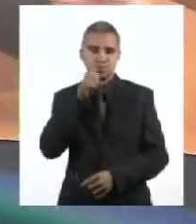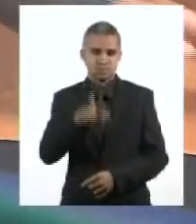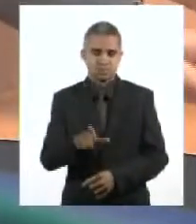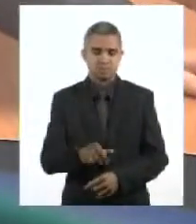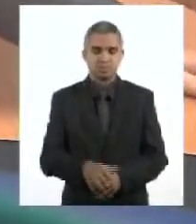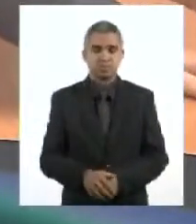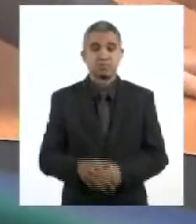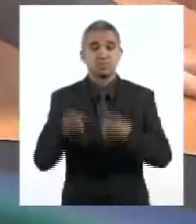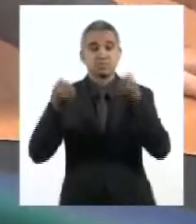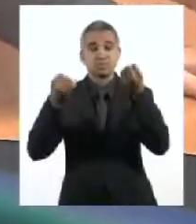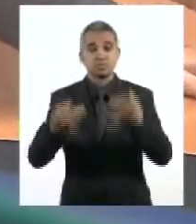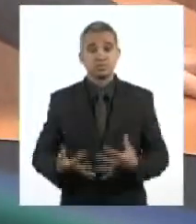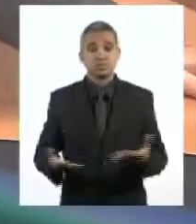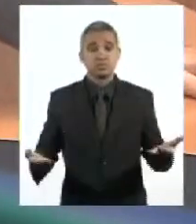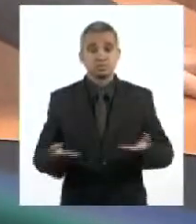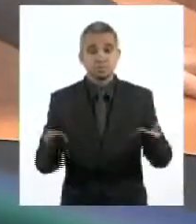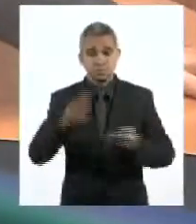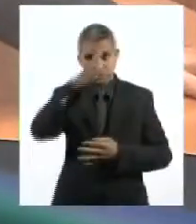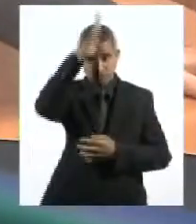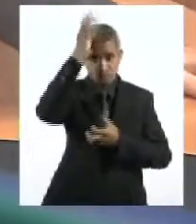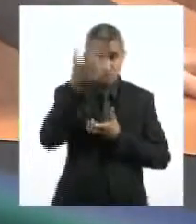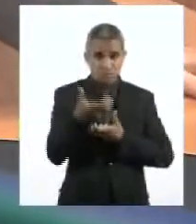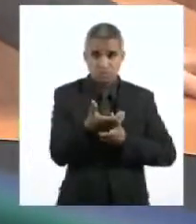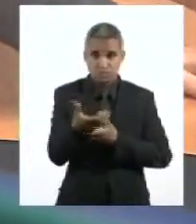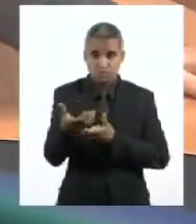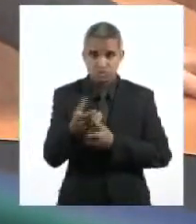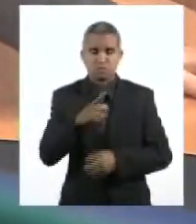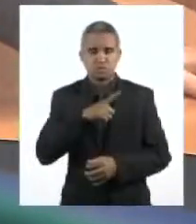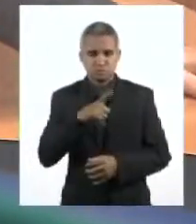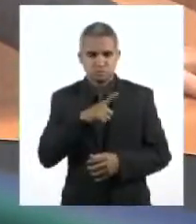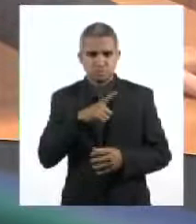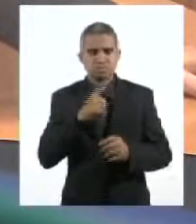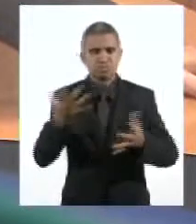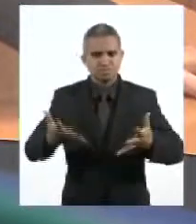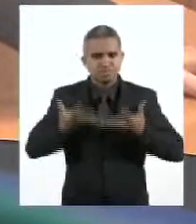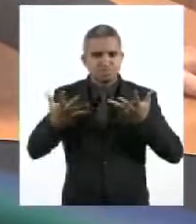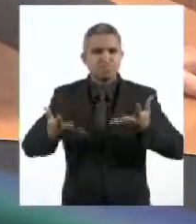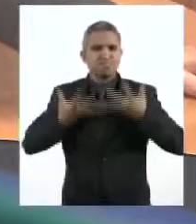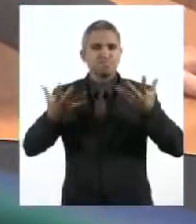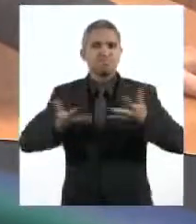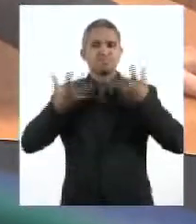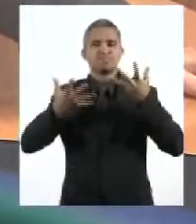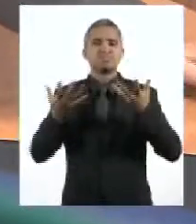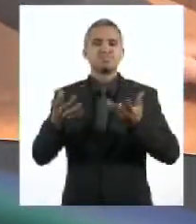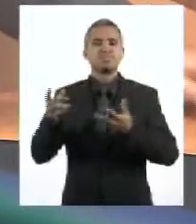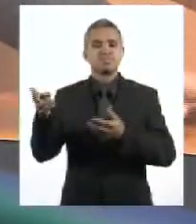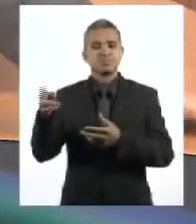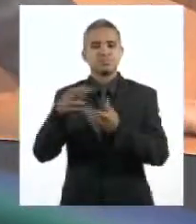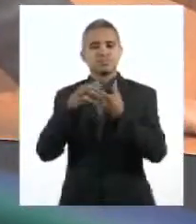o Corpo de Bombeiros hoje está motivado por conta do seu comandante.